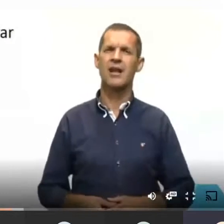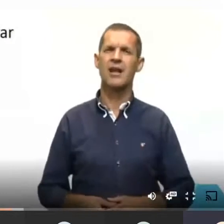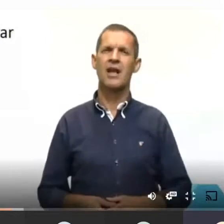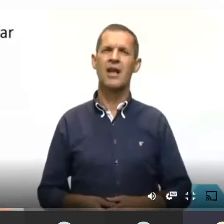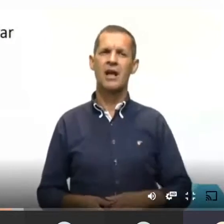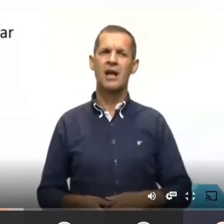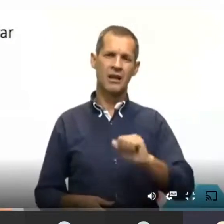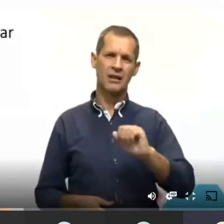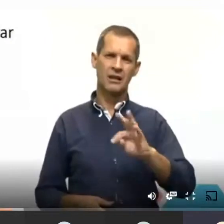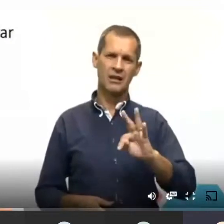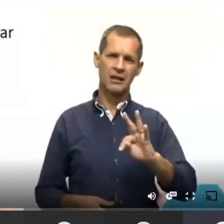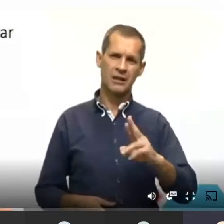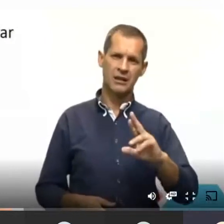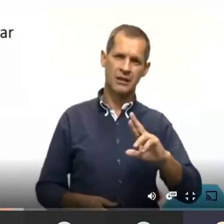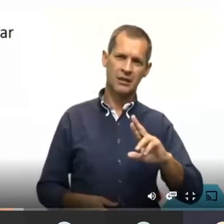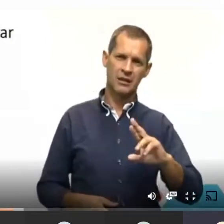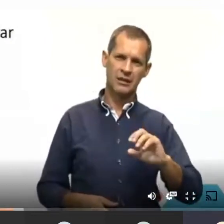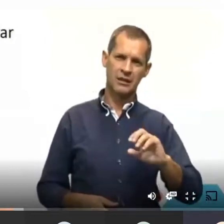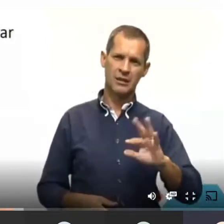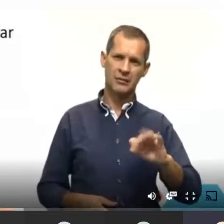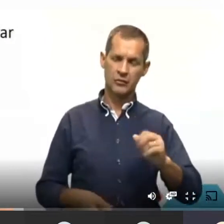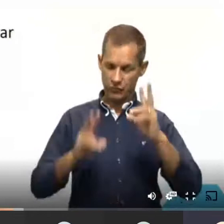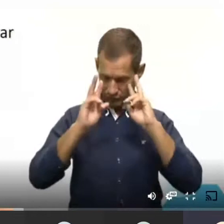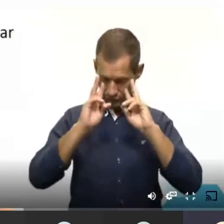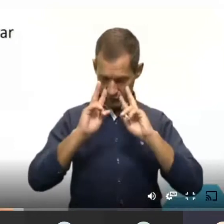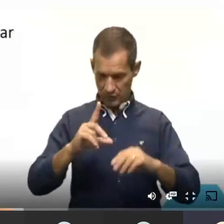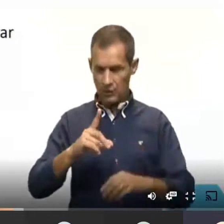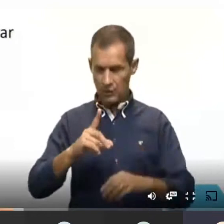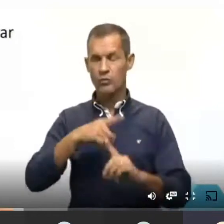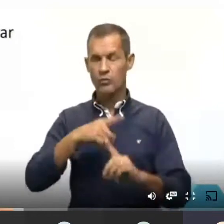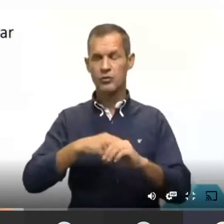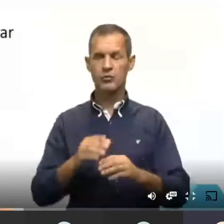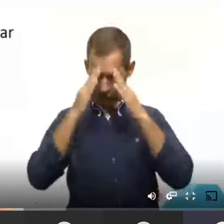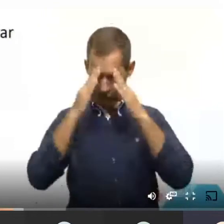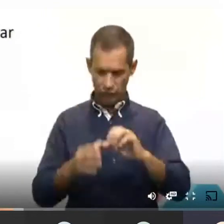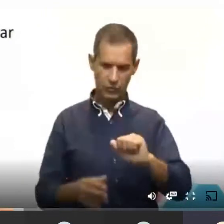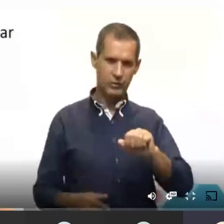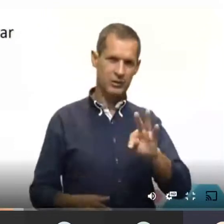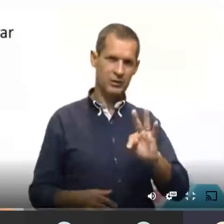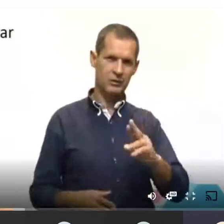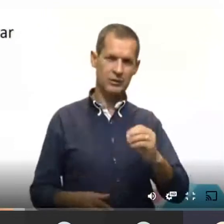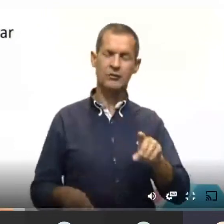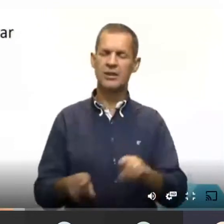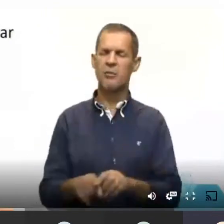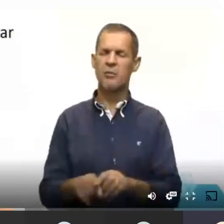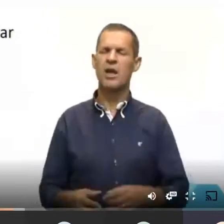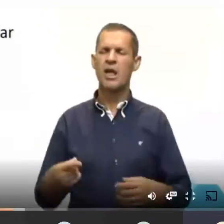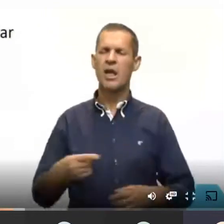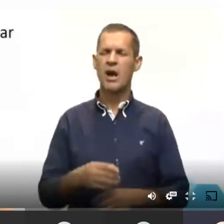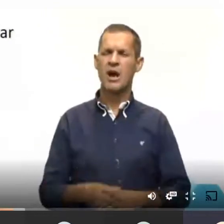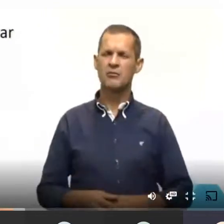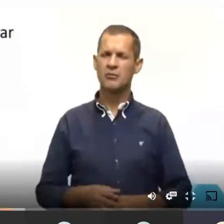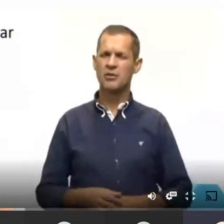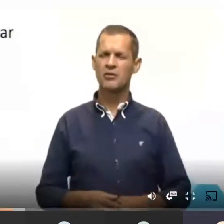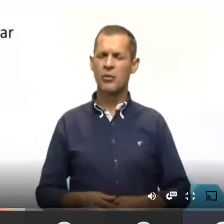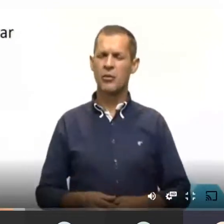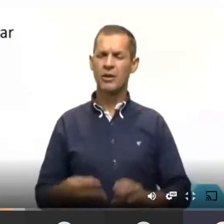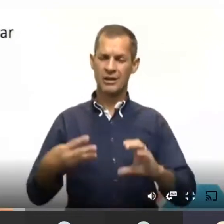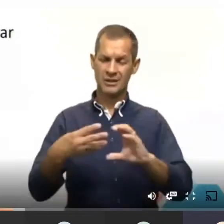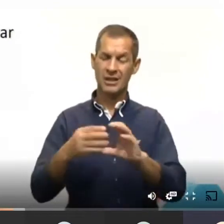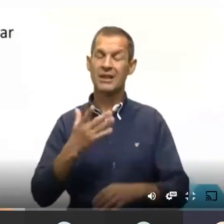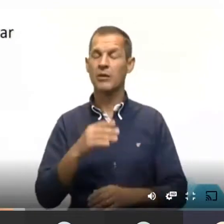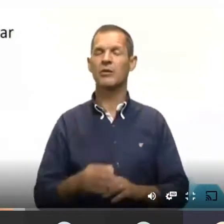Atrofia, a gente vai ver alguns focos de atrofia, né? Que no caso é a redução do tamanho e volume das células, né?